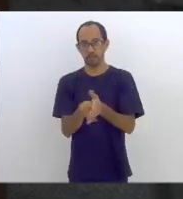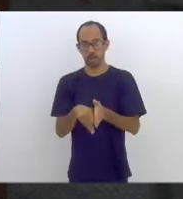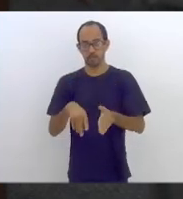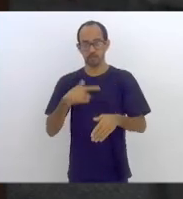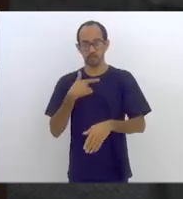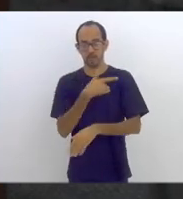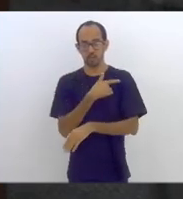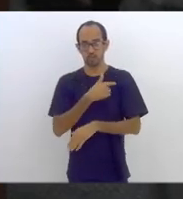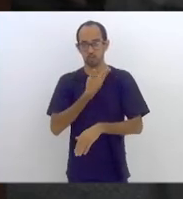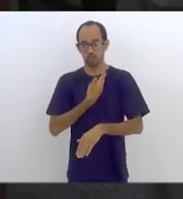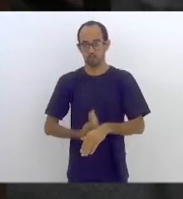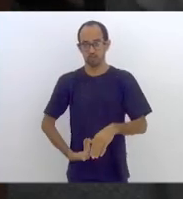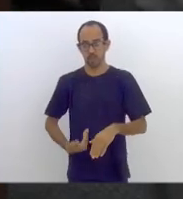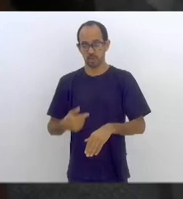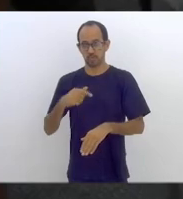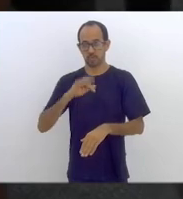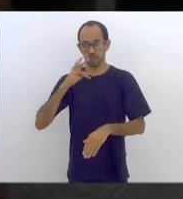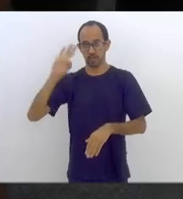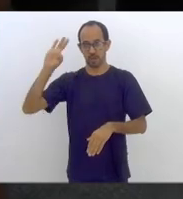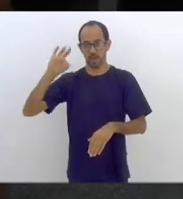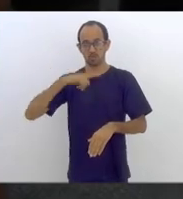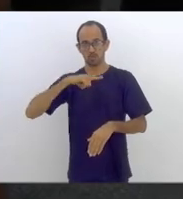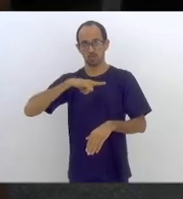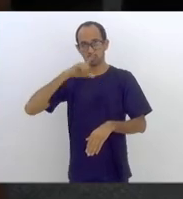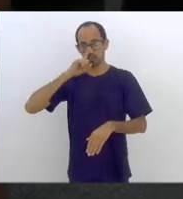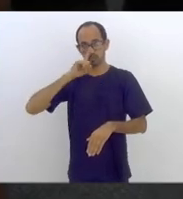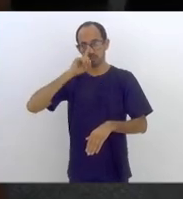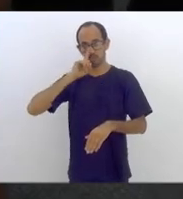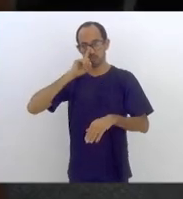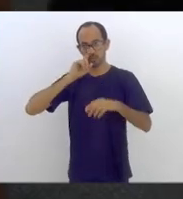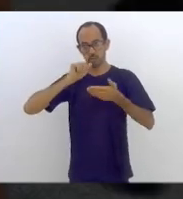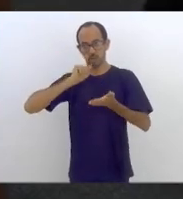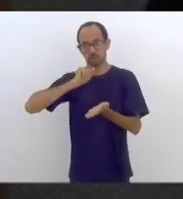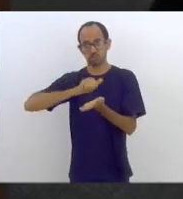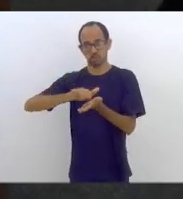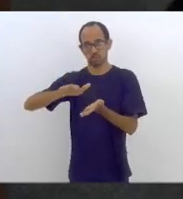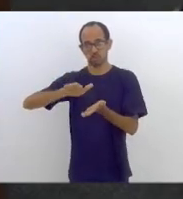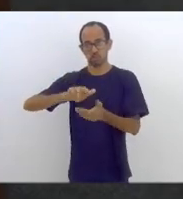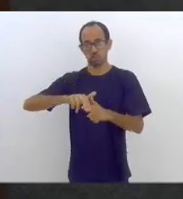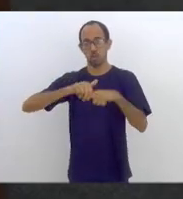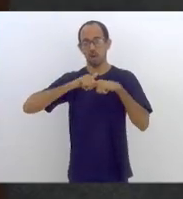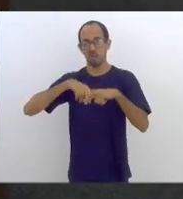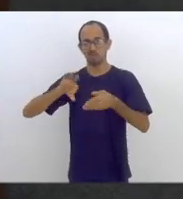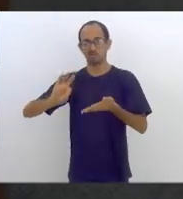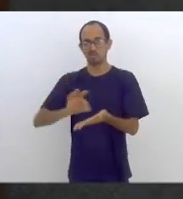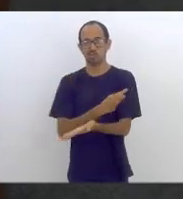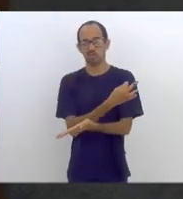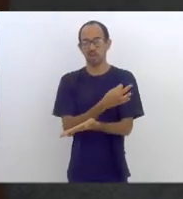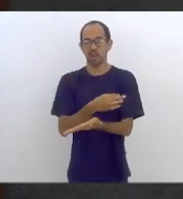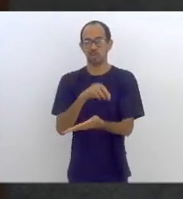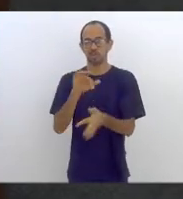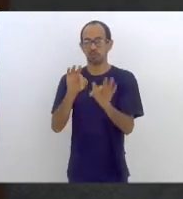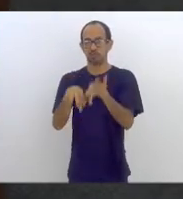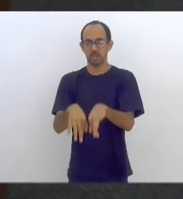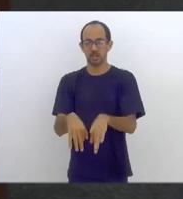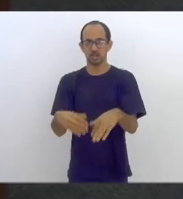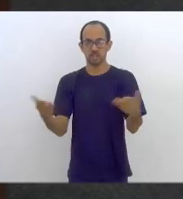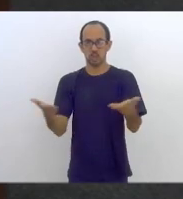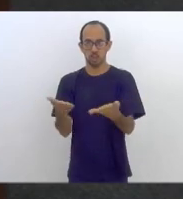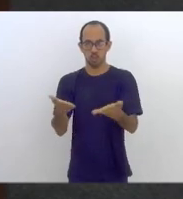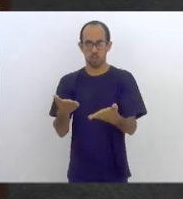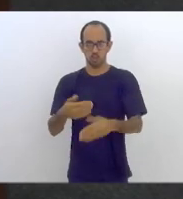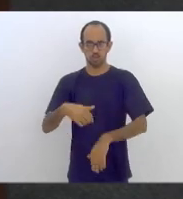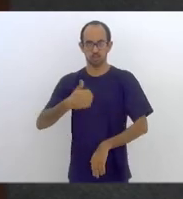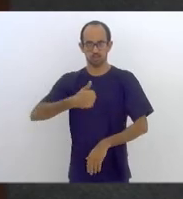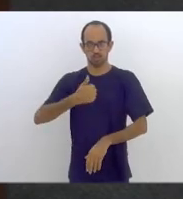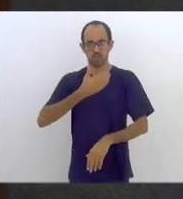federal corriam risco de serem demitidos uma vez que o contrato terminaria hoje no